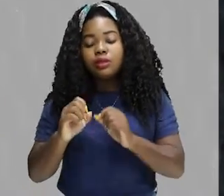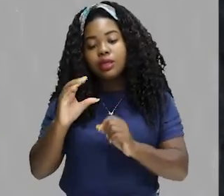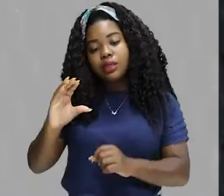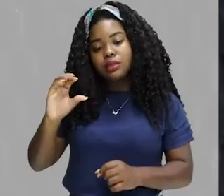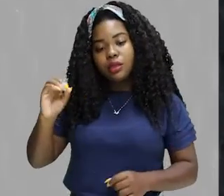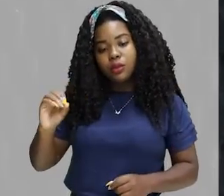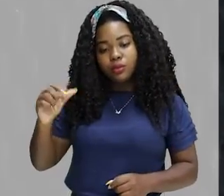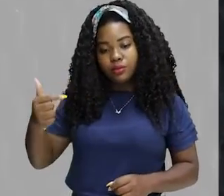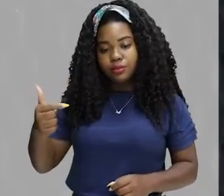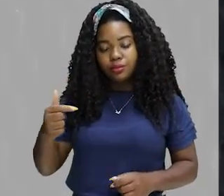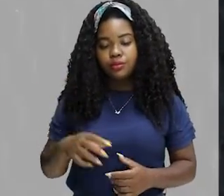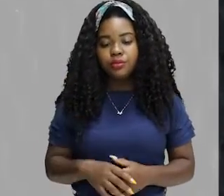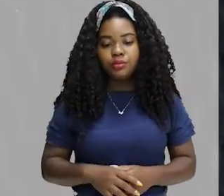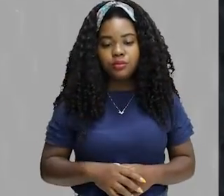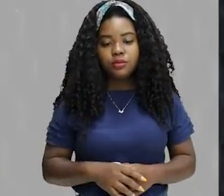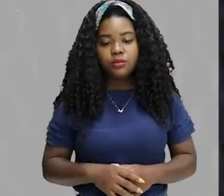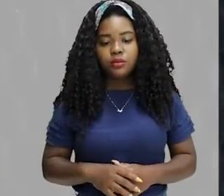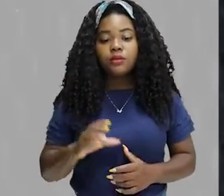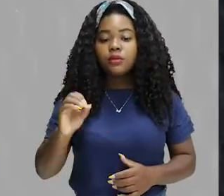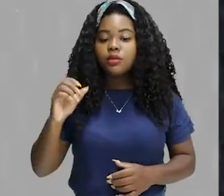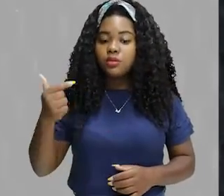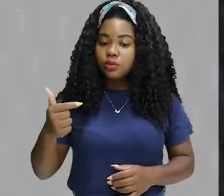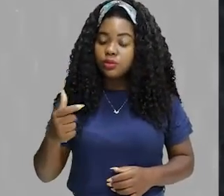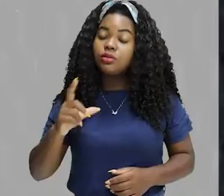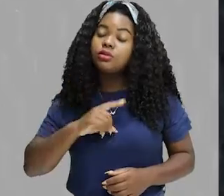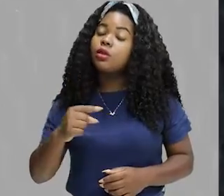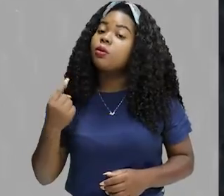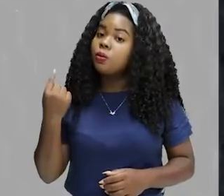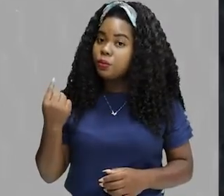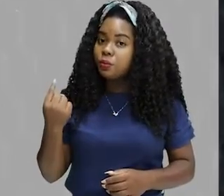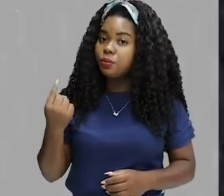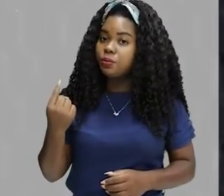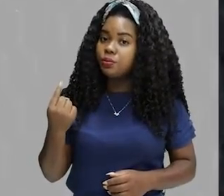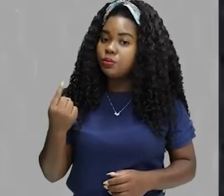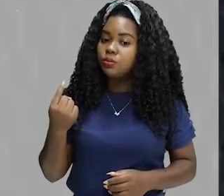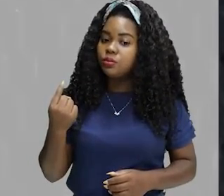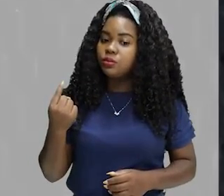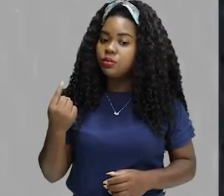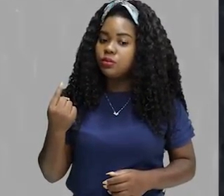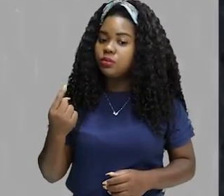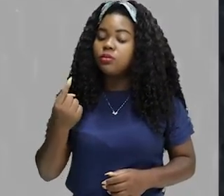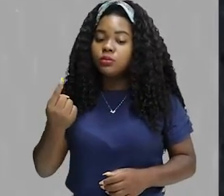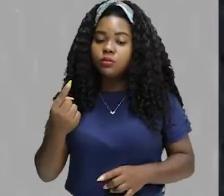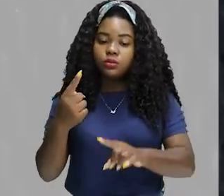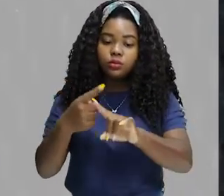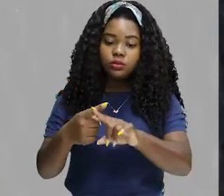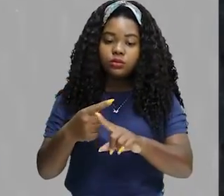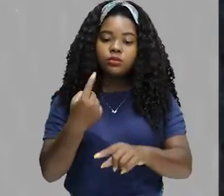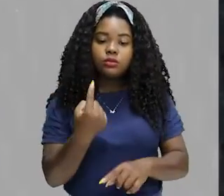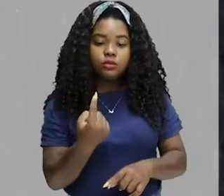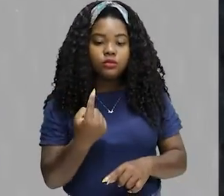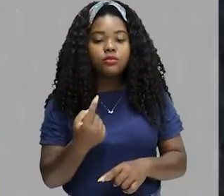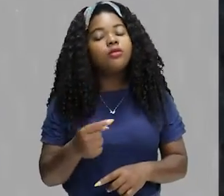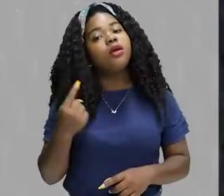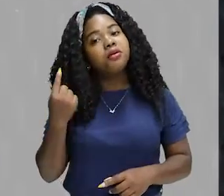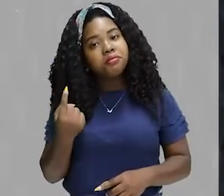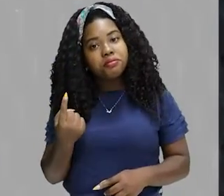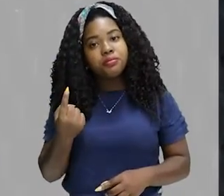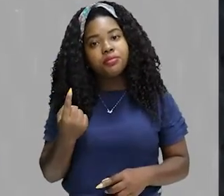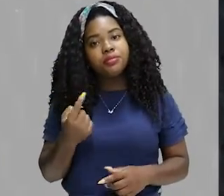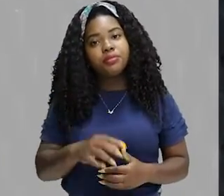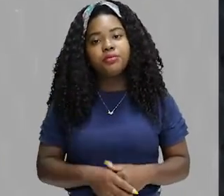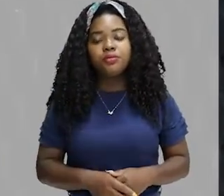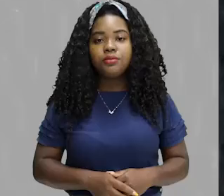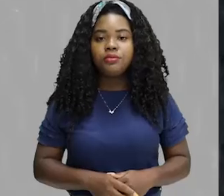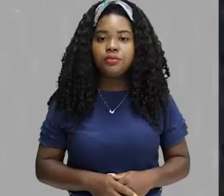CO2. O CO2 ele já tem um carbono. Então, 1 vezes o coeficiente 1 vai dar 1